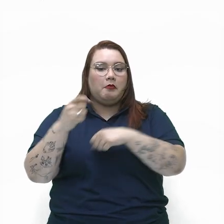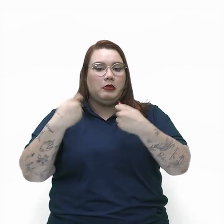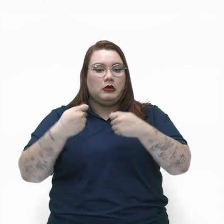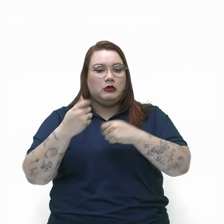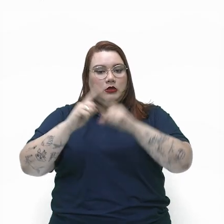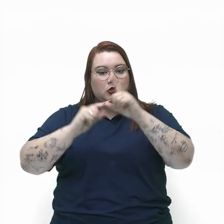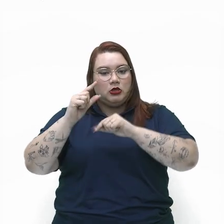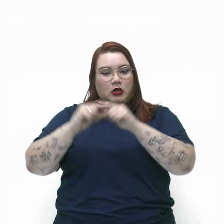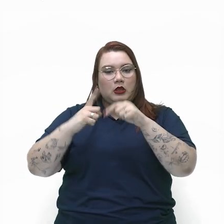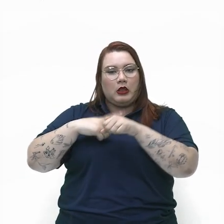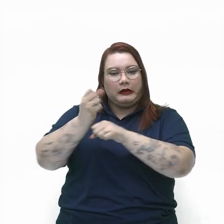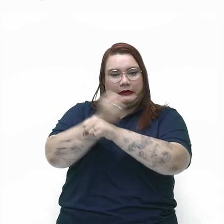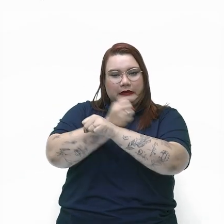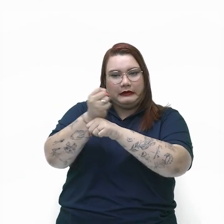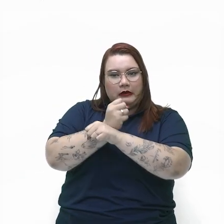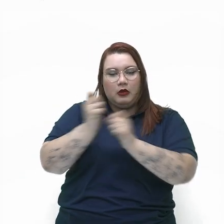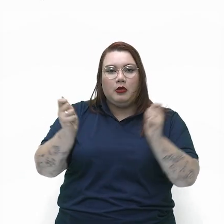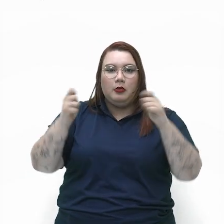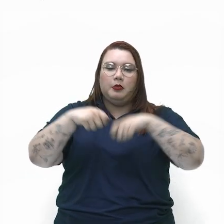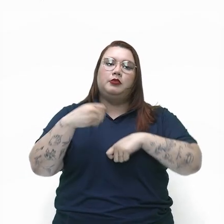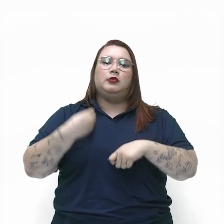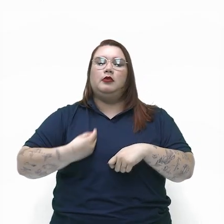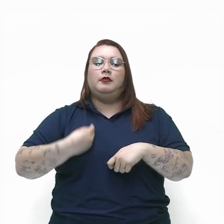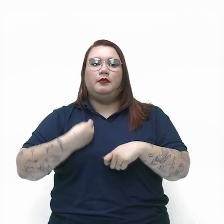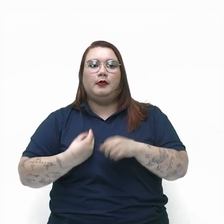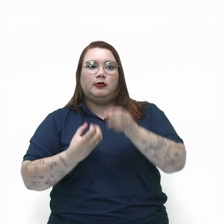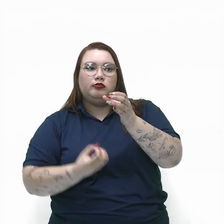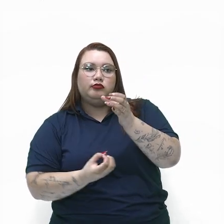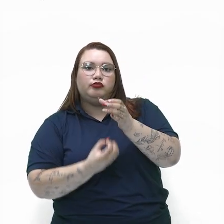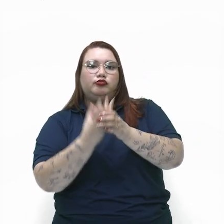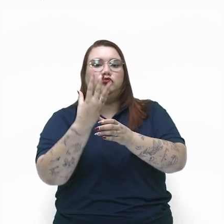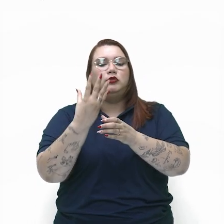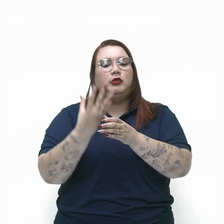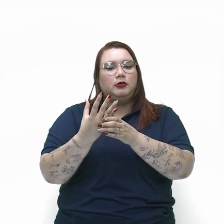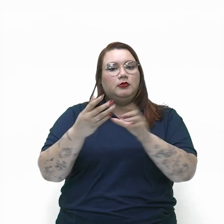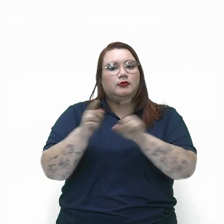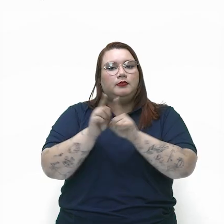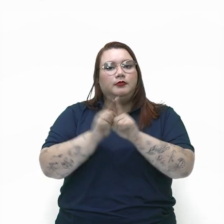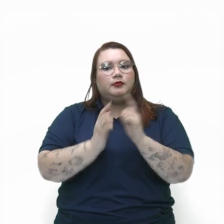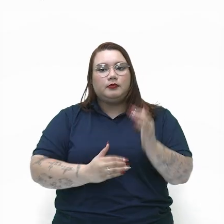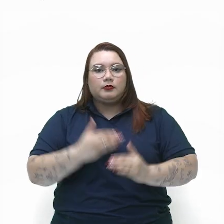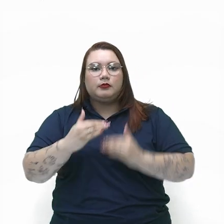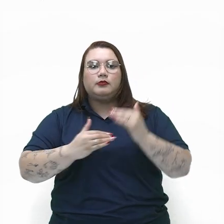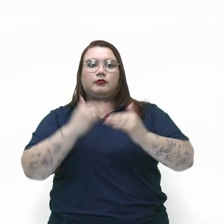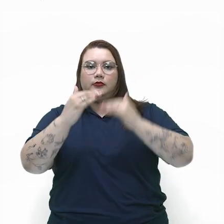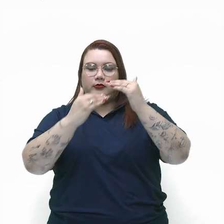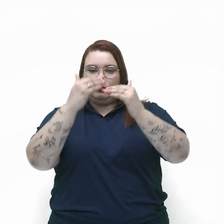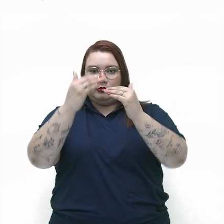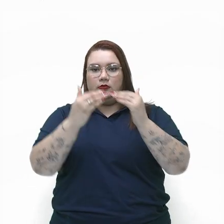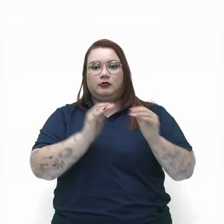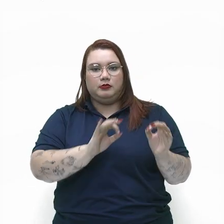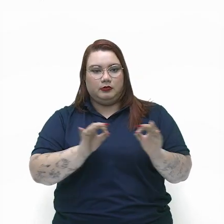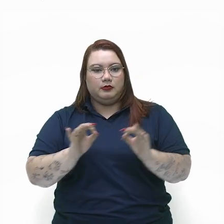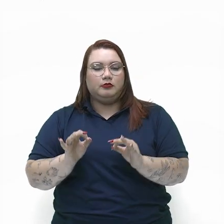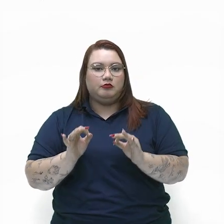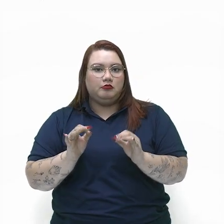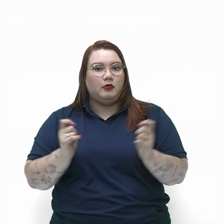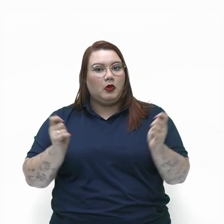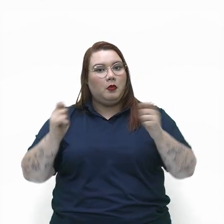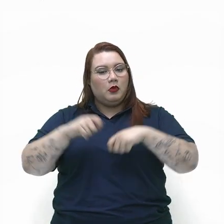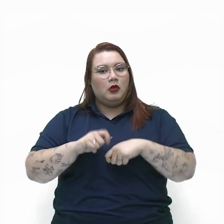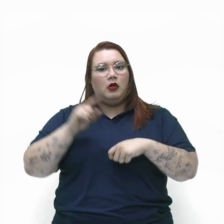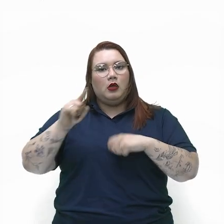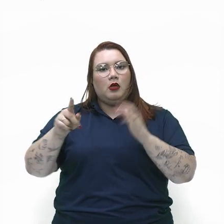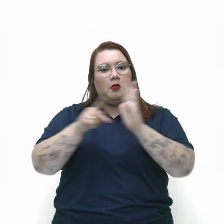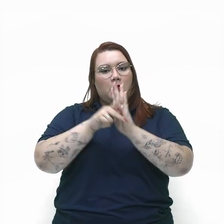que vivam tempo suficiente para que a vida possa aparecer e também se desenvolver, evolutivamente falando,